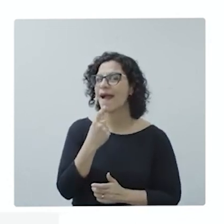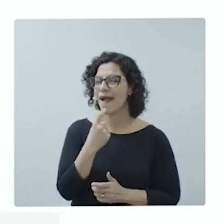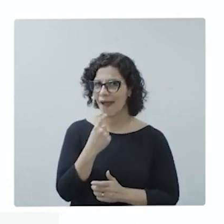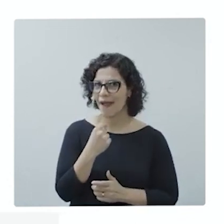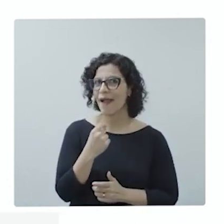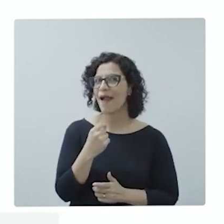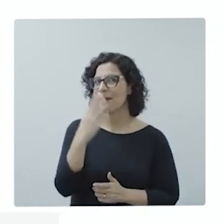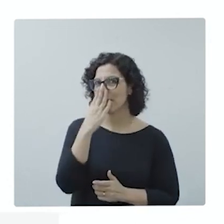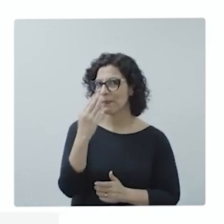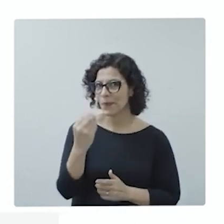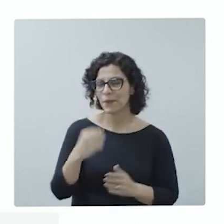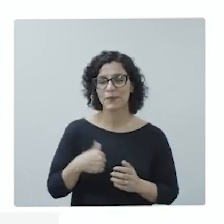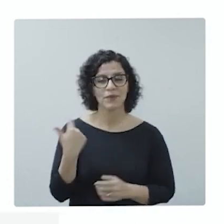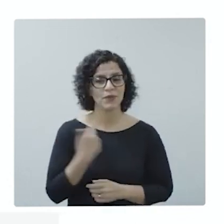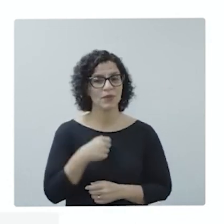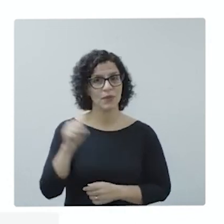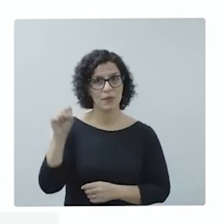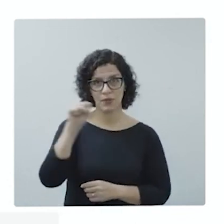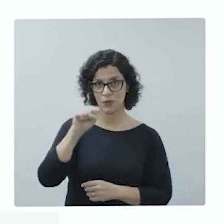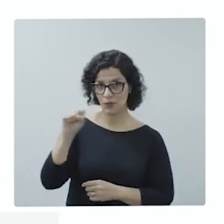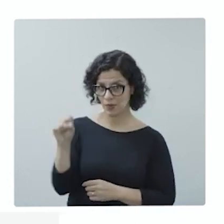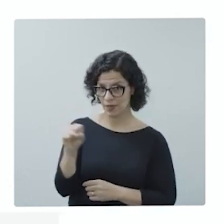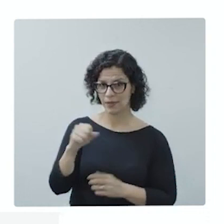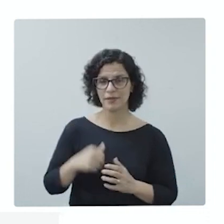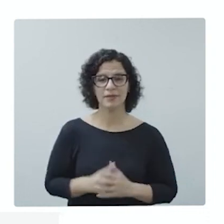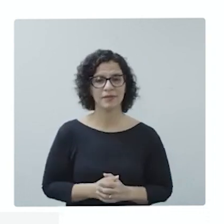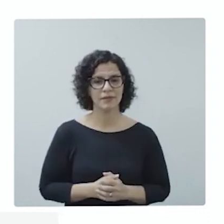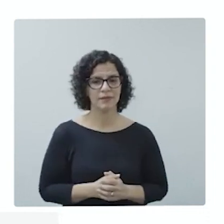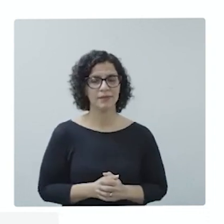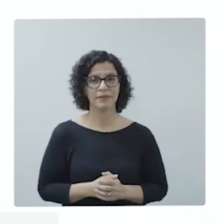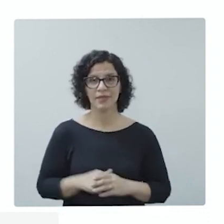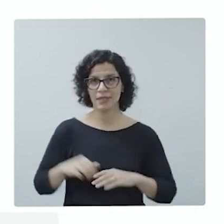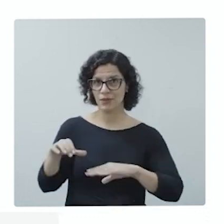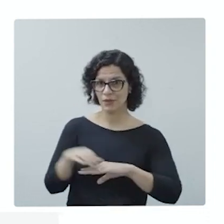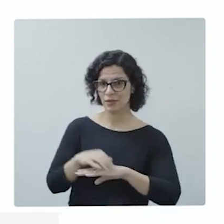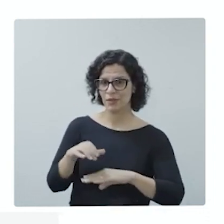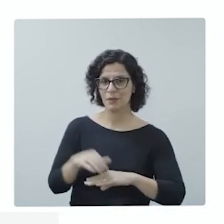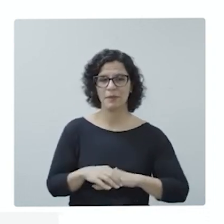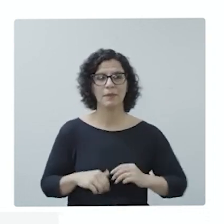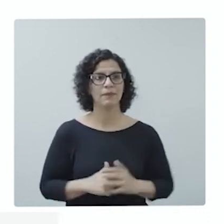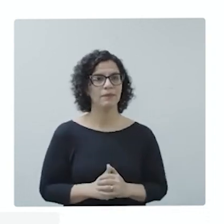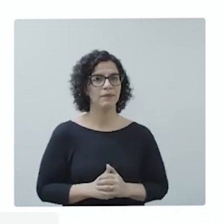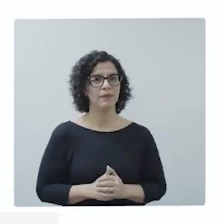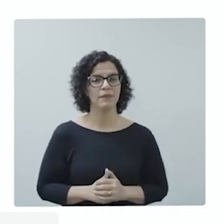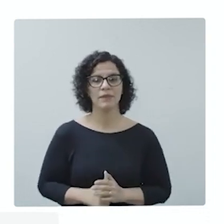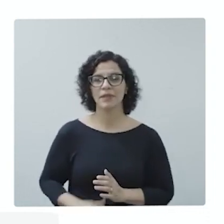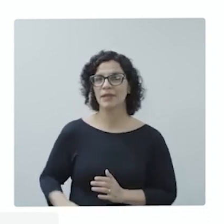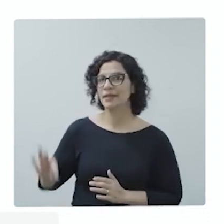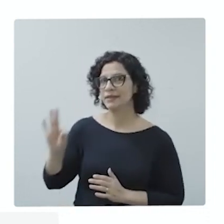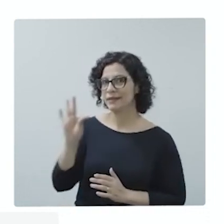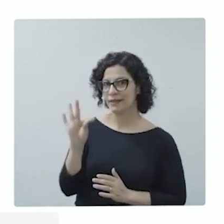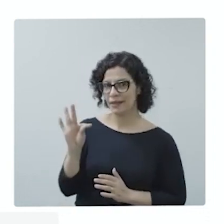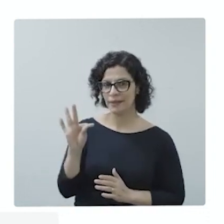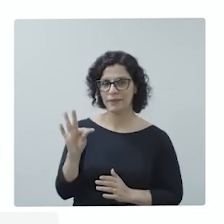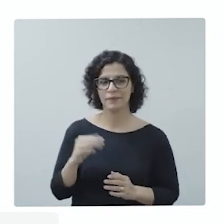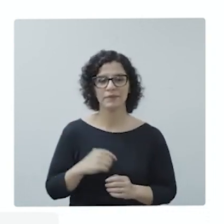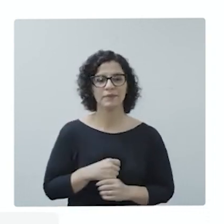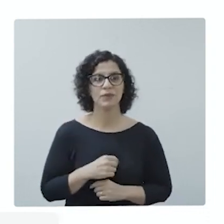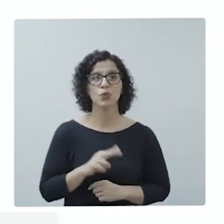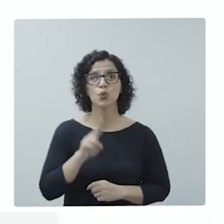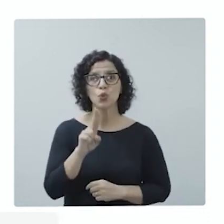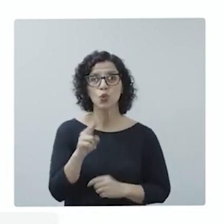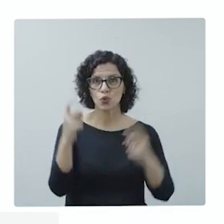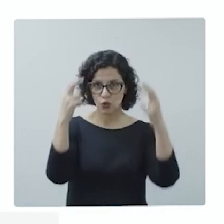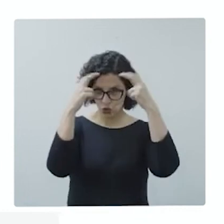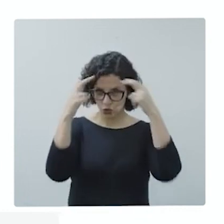raposa. Nós temos a letra S de sapato, a letra T, a letra U